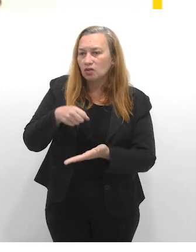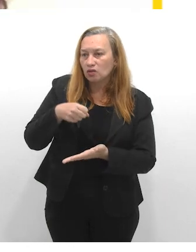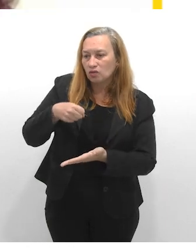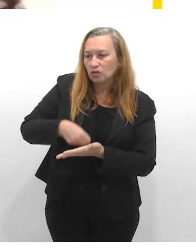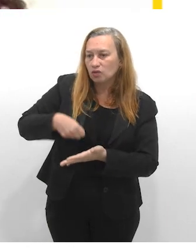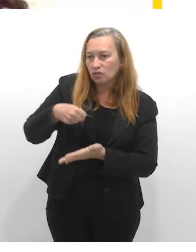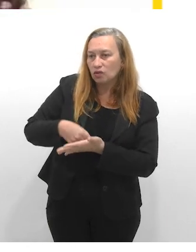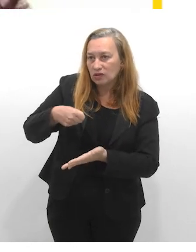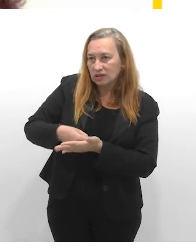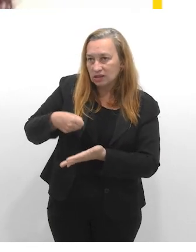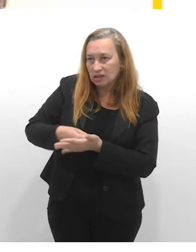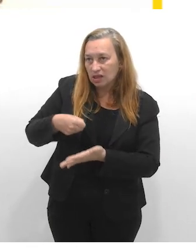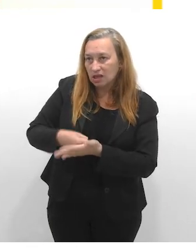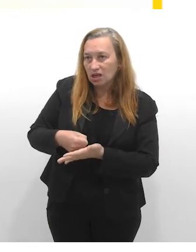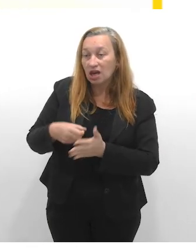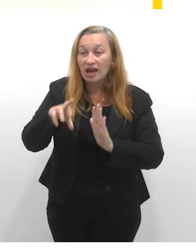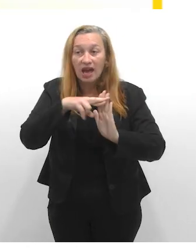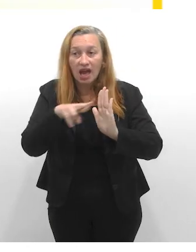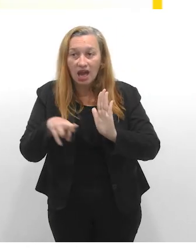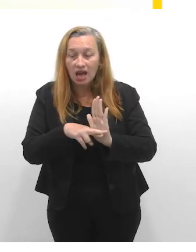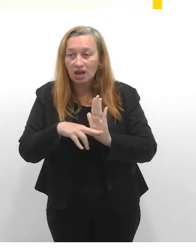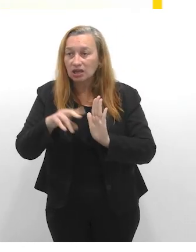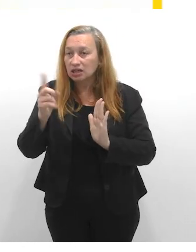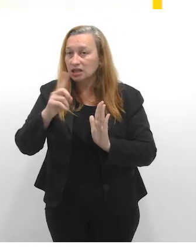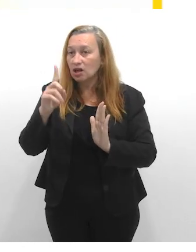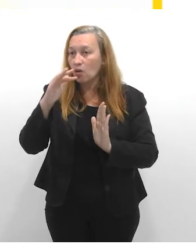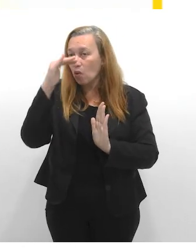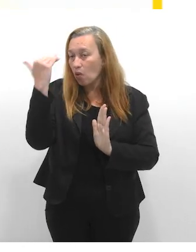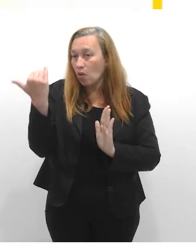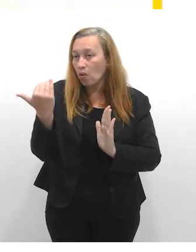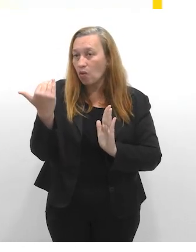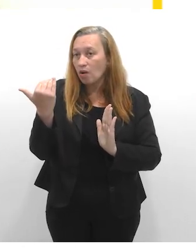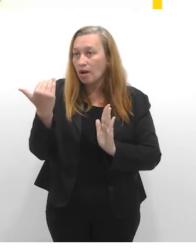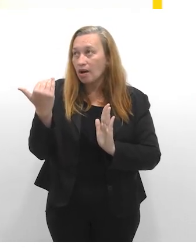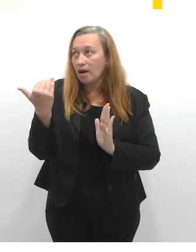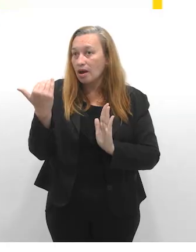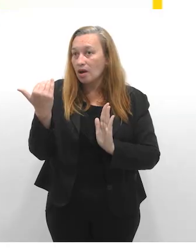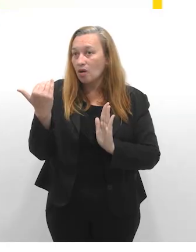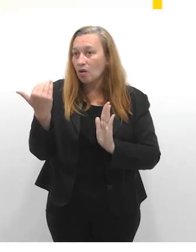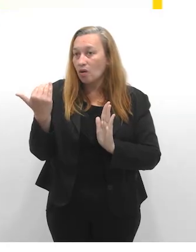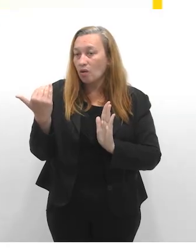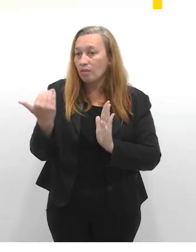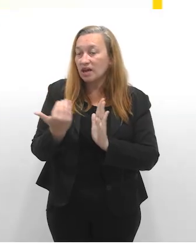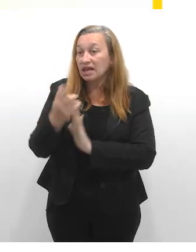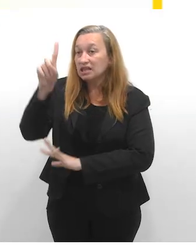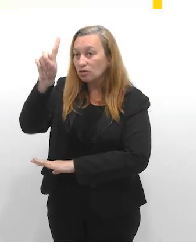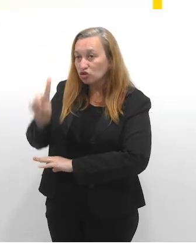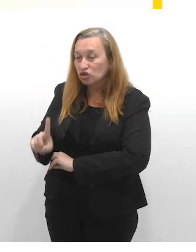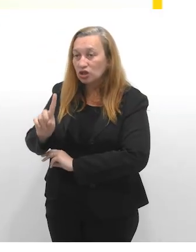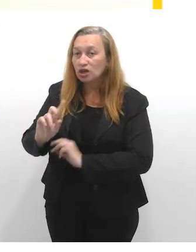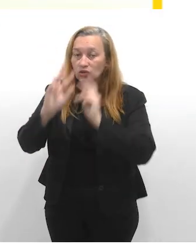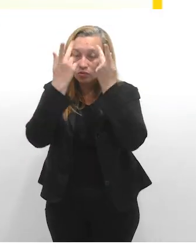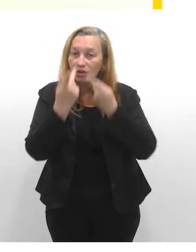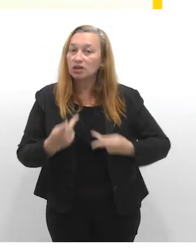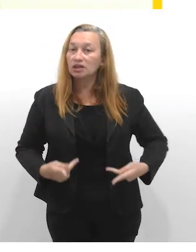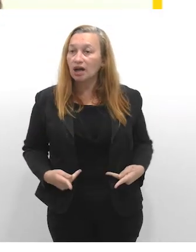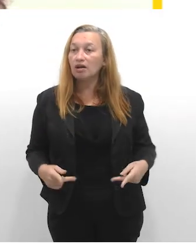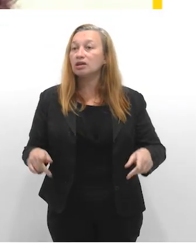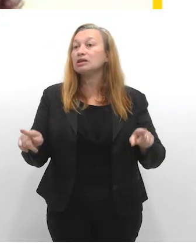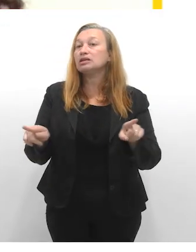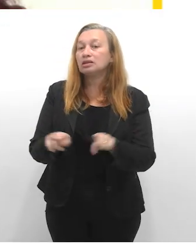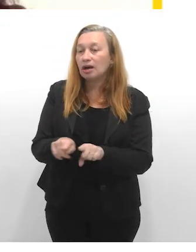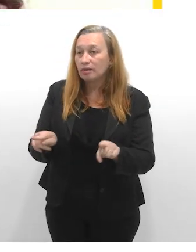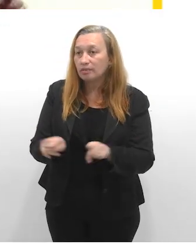regimes autoritários, regimes que não cultuam, né, as condições plenas do direito humanitário